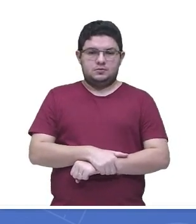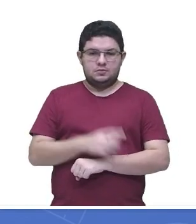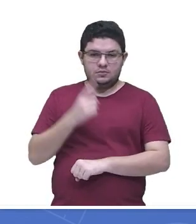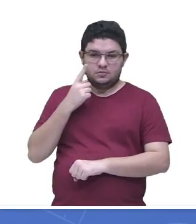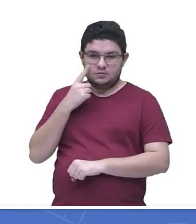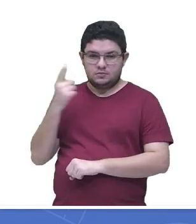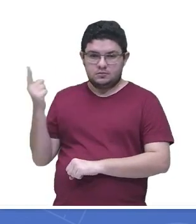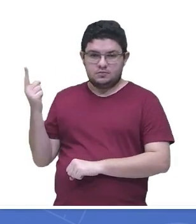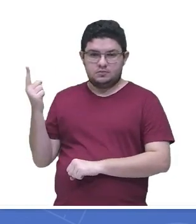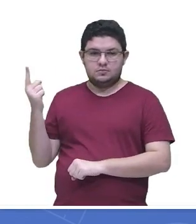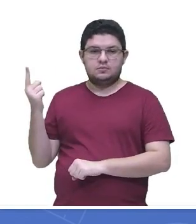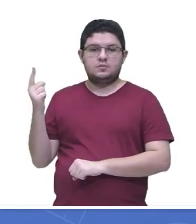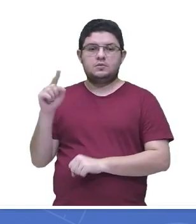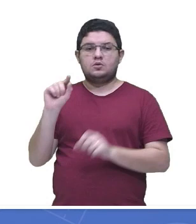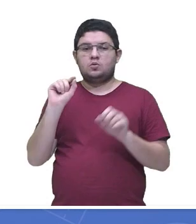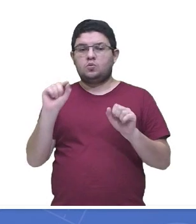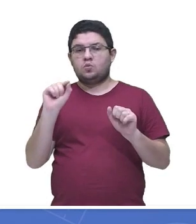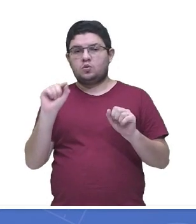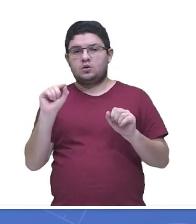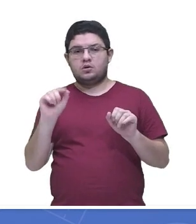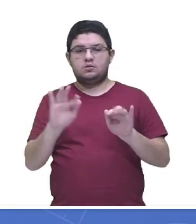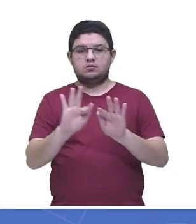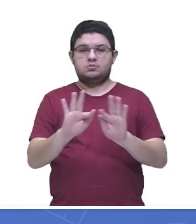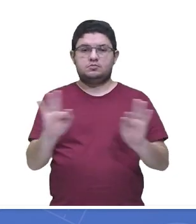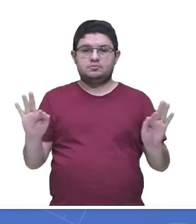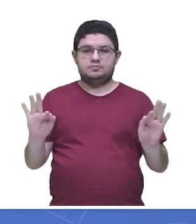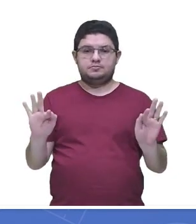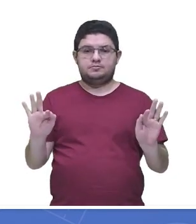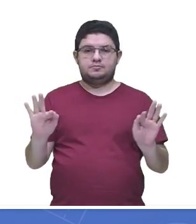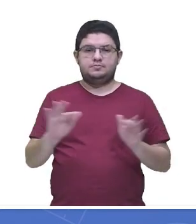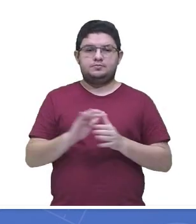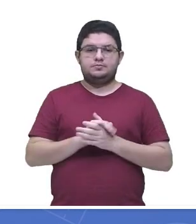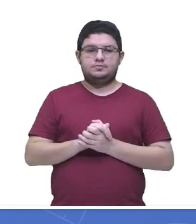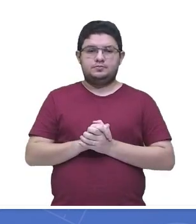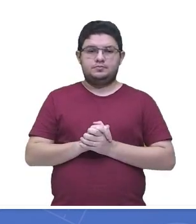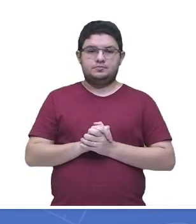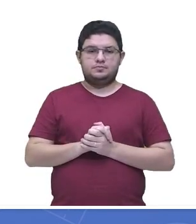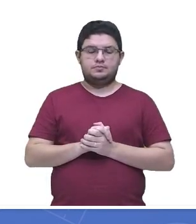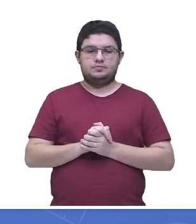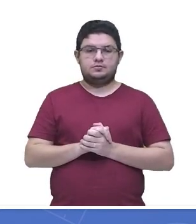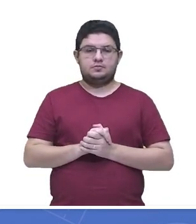Observem esta oração. I was